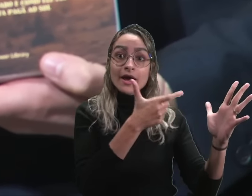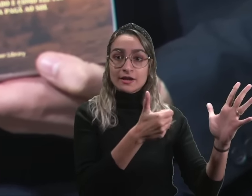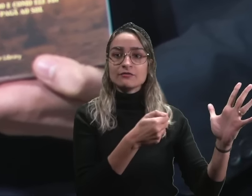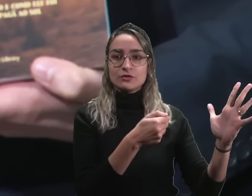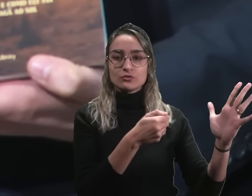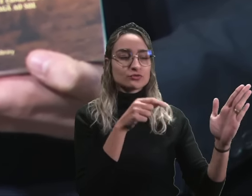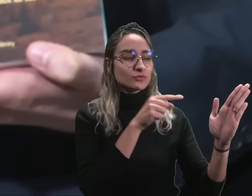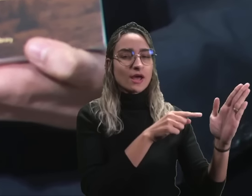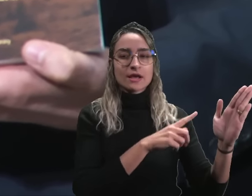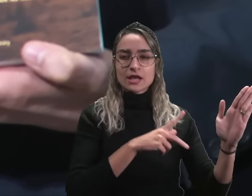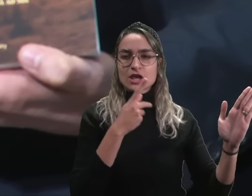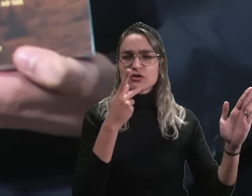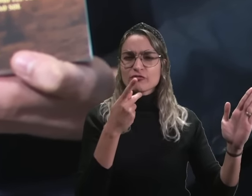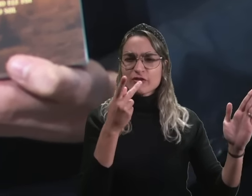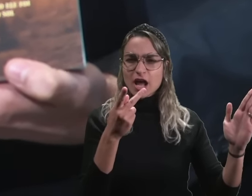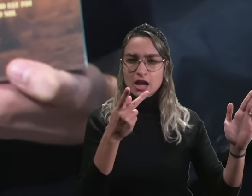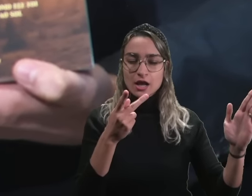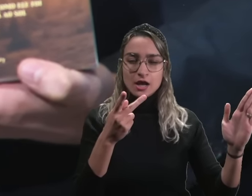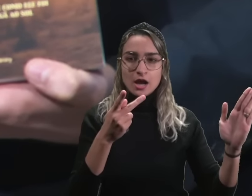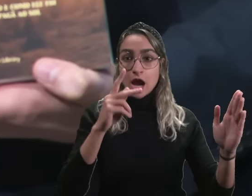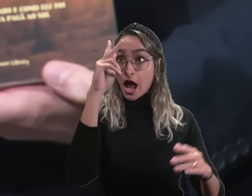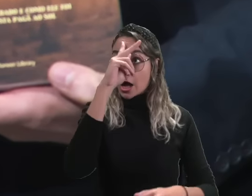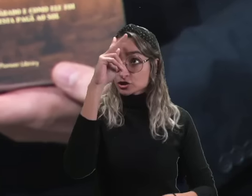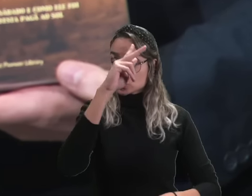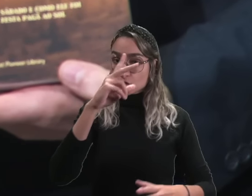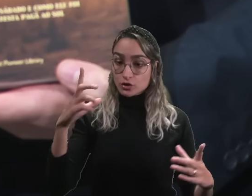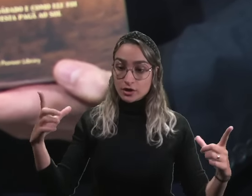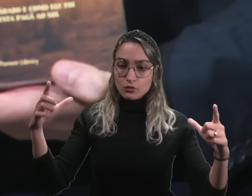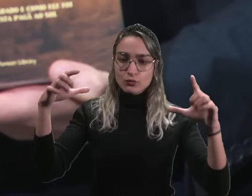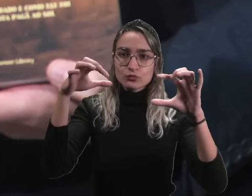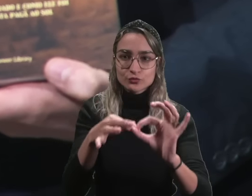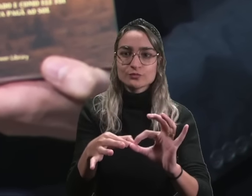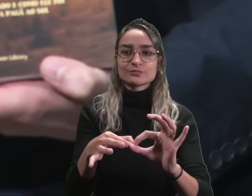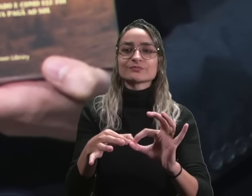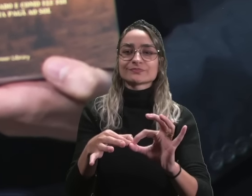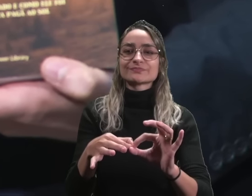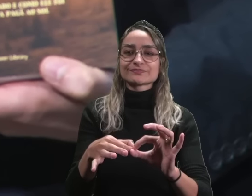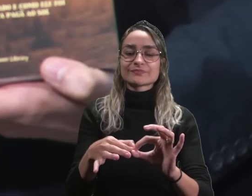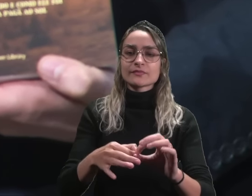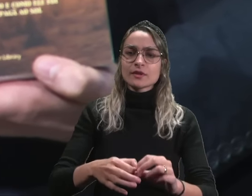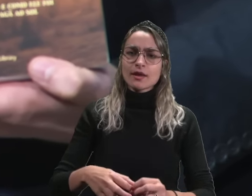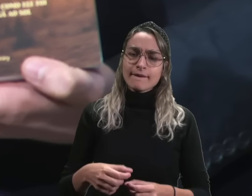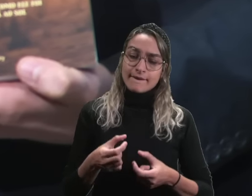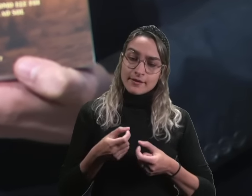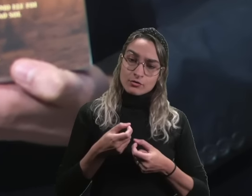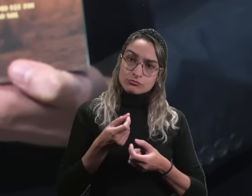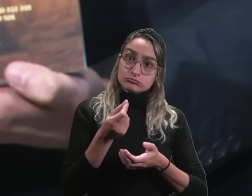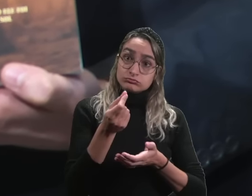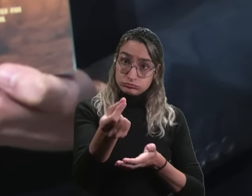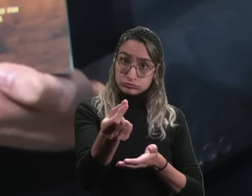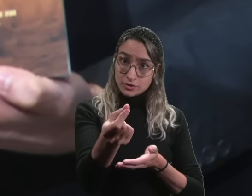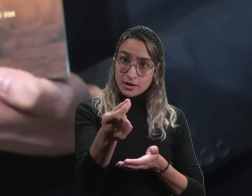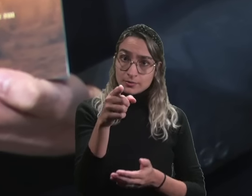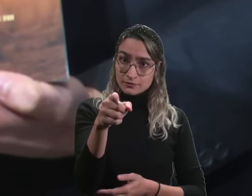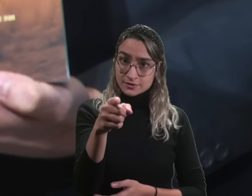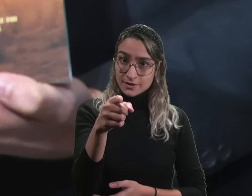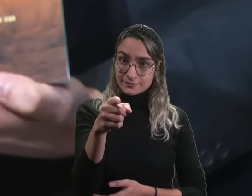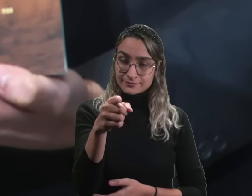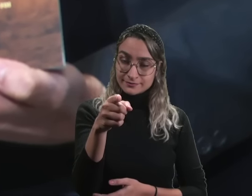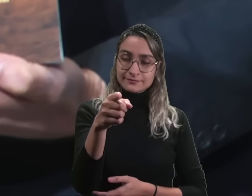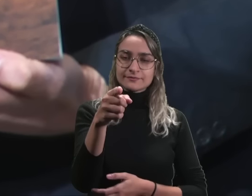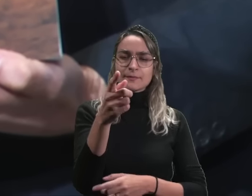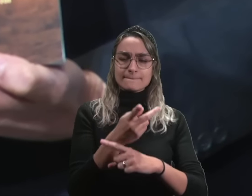faz um apanhado da história e eu recomendo você eh vamos deixar aí no link da descrição onde você pode encontrar esse